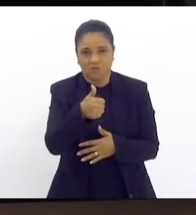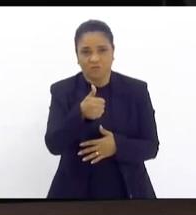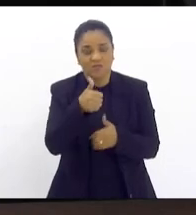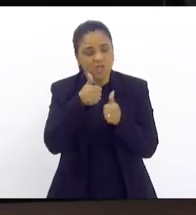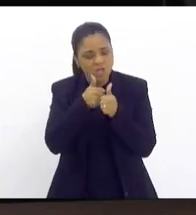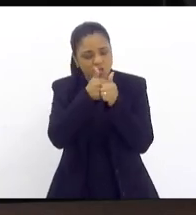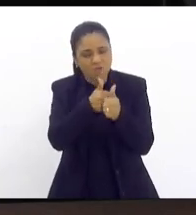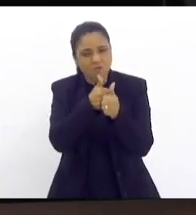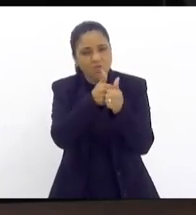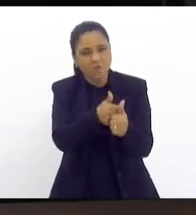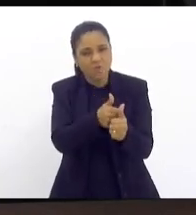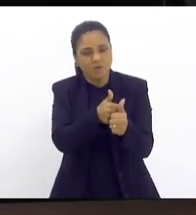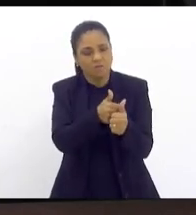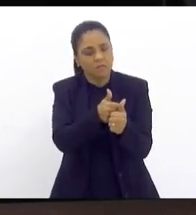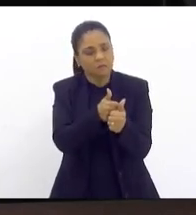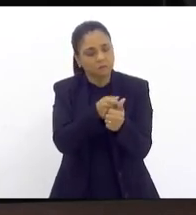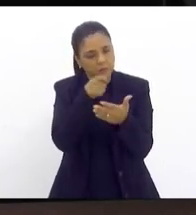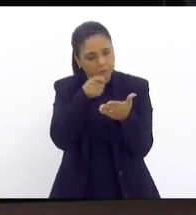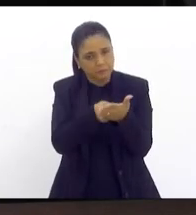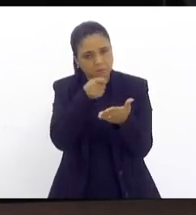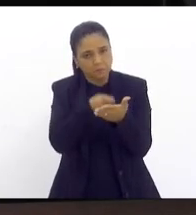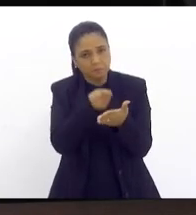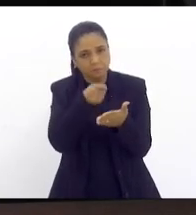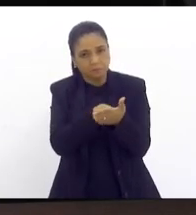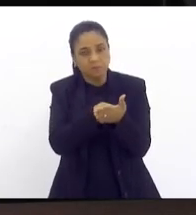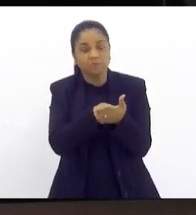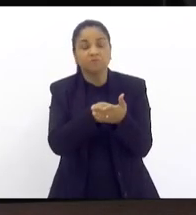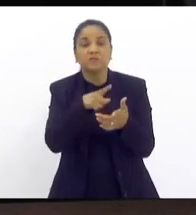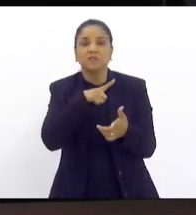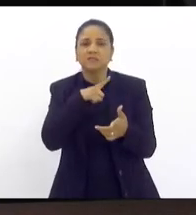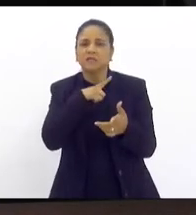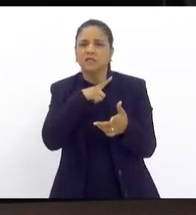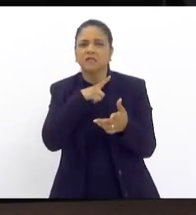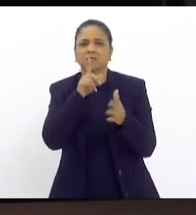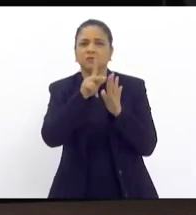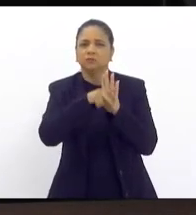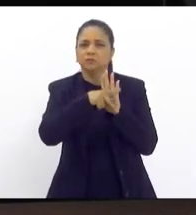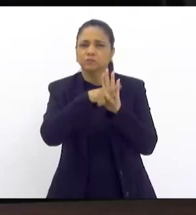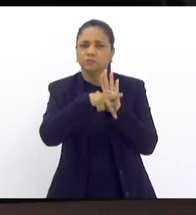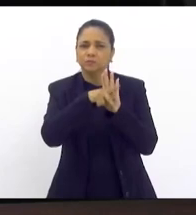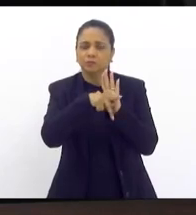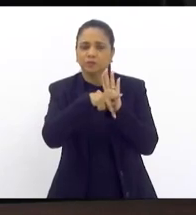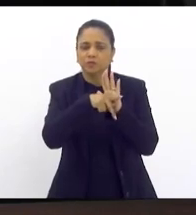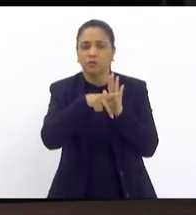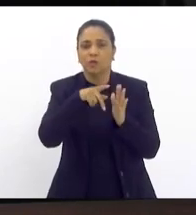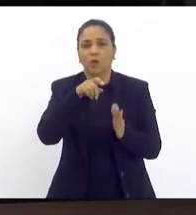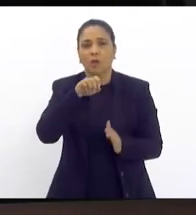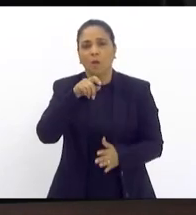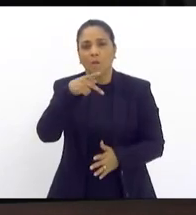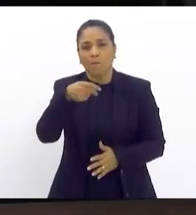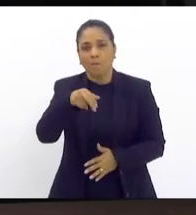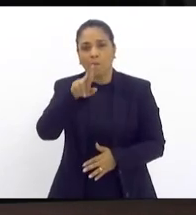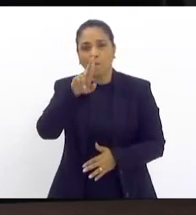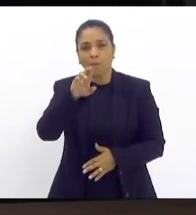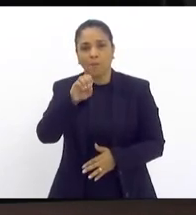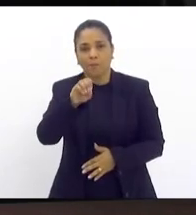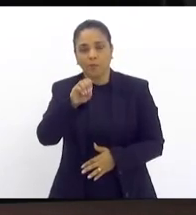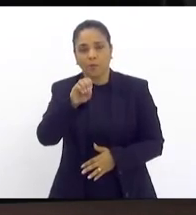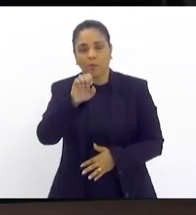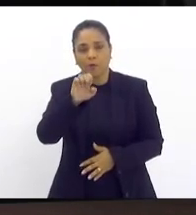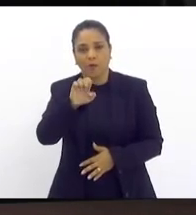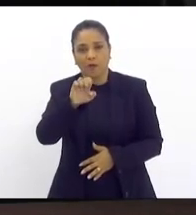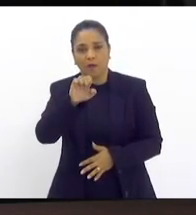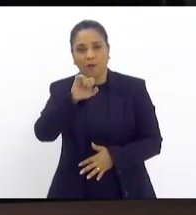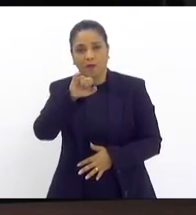acompanhamento mais efetivo temos o projeto o Proerd que é um projeto